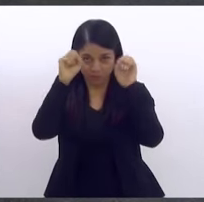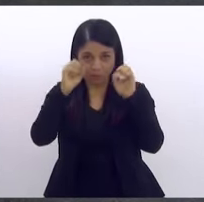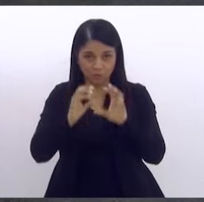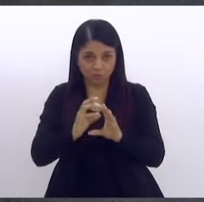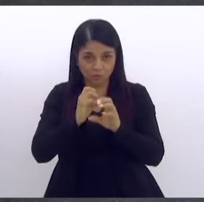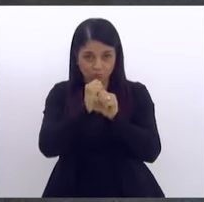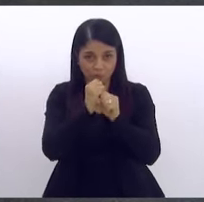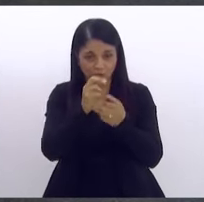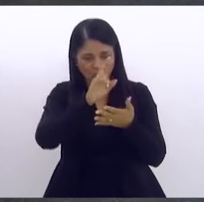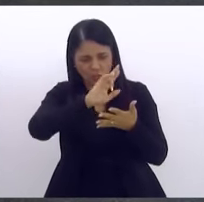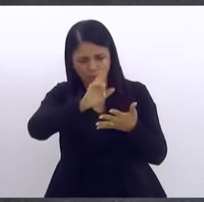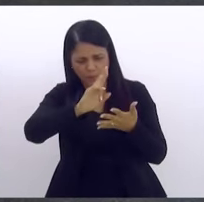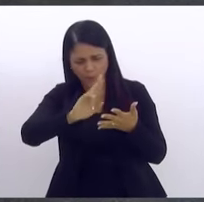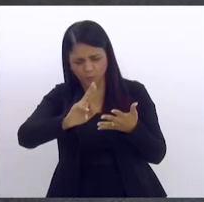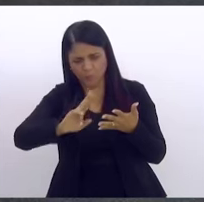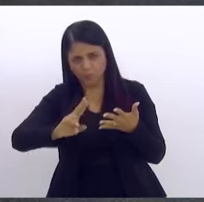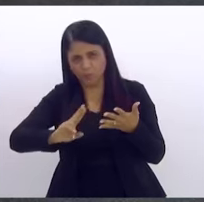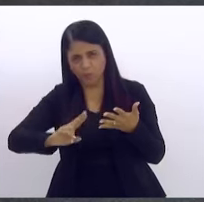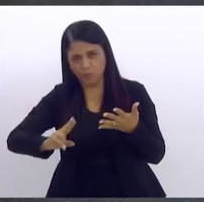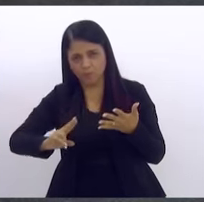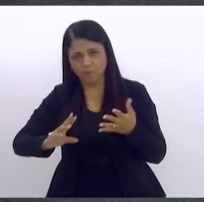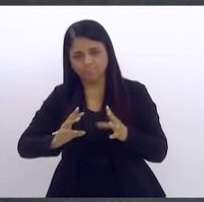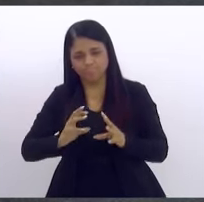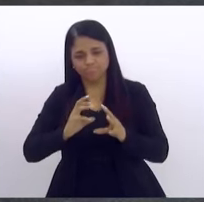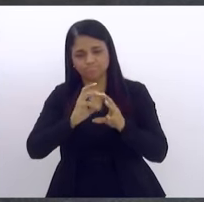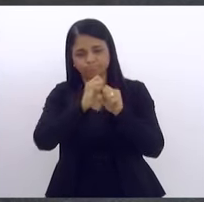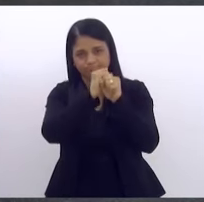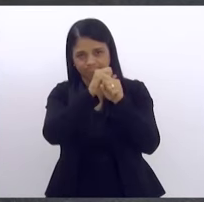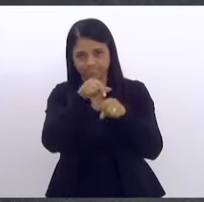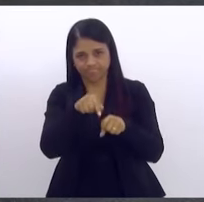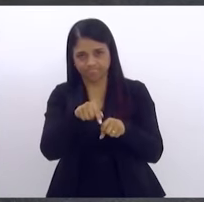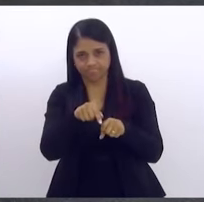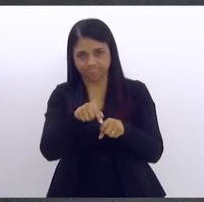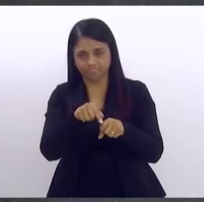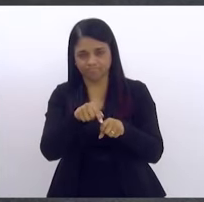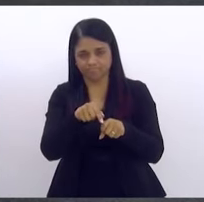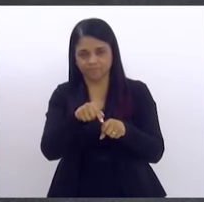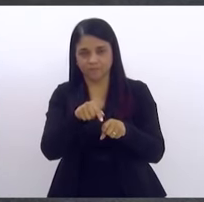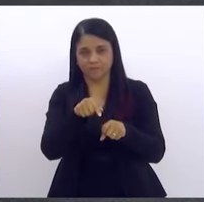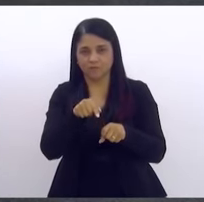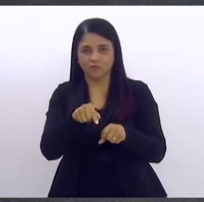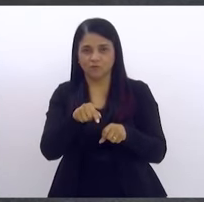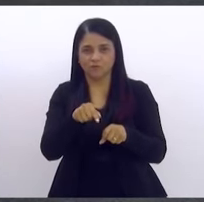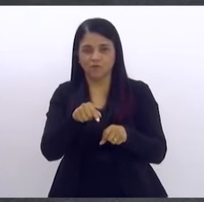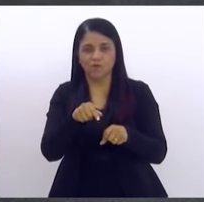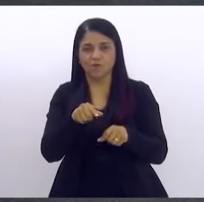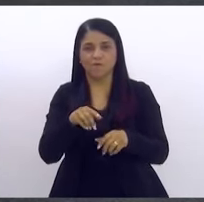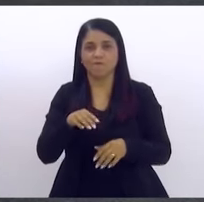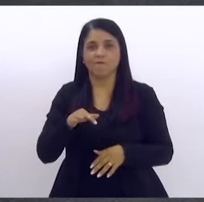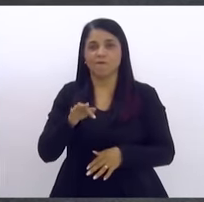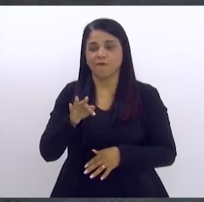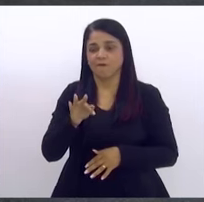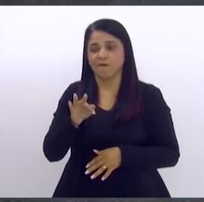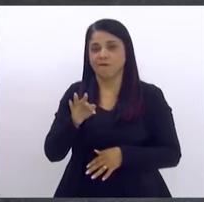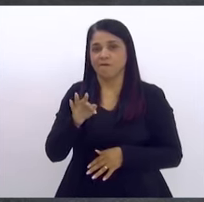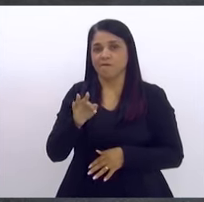cabo a rabo. Aquilo não foi farra do boi, foi